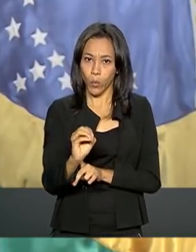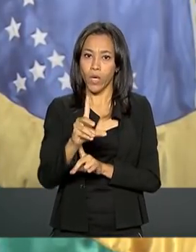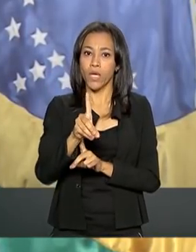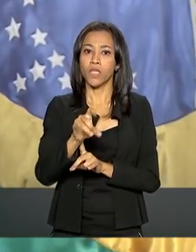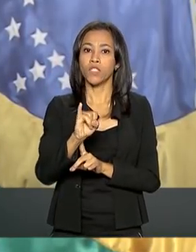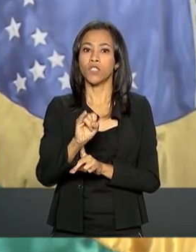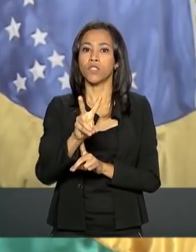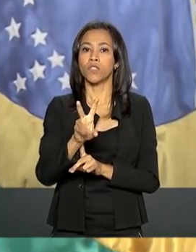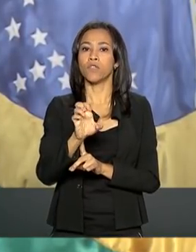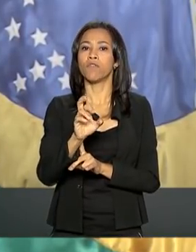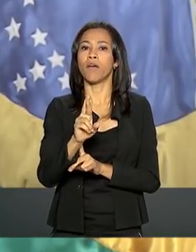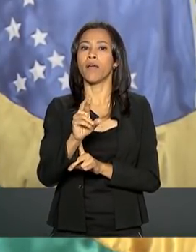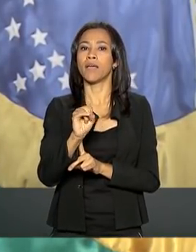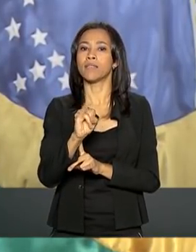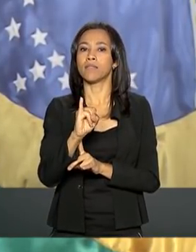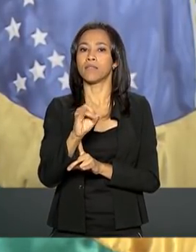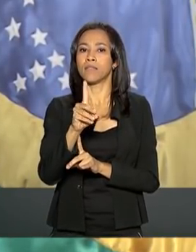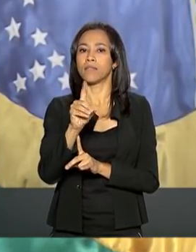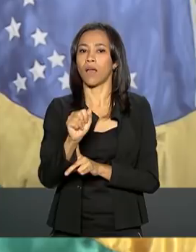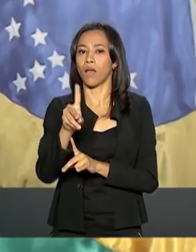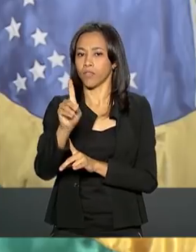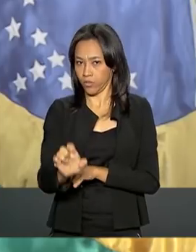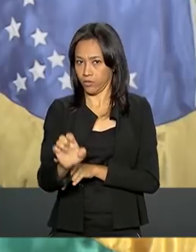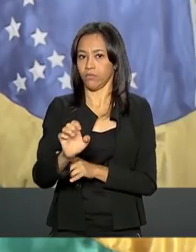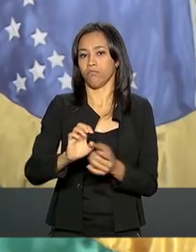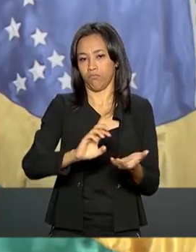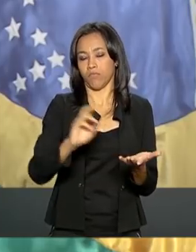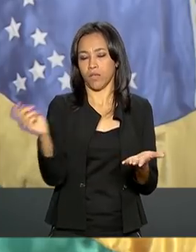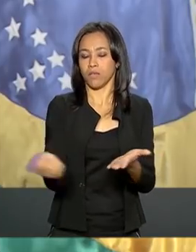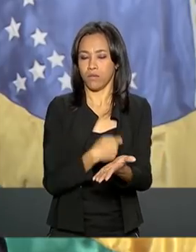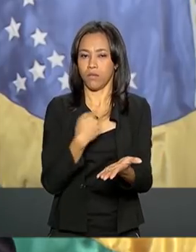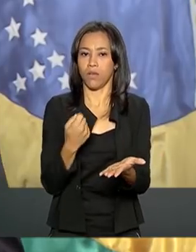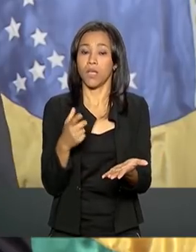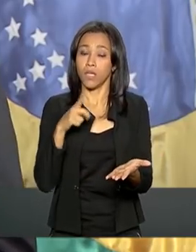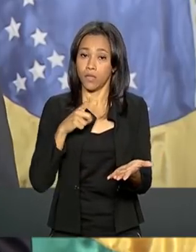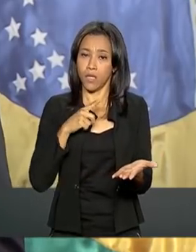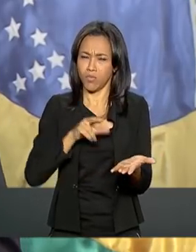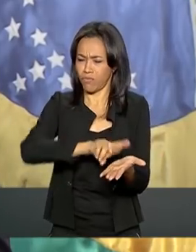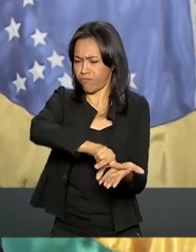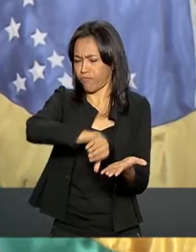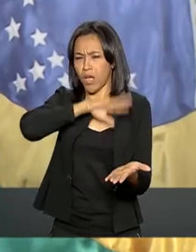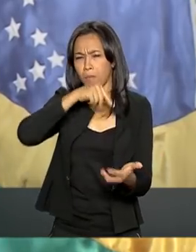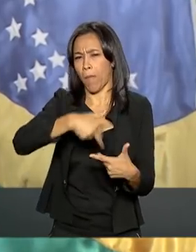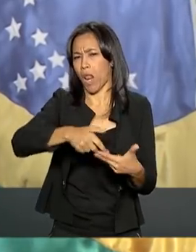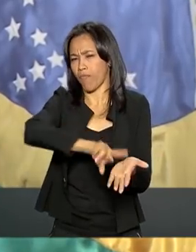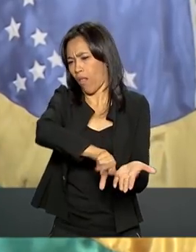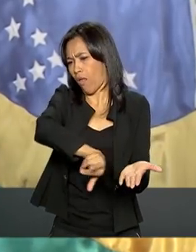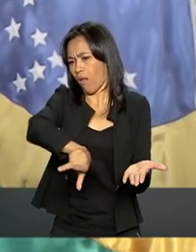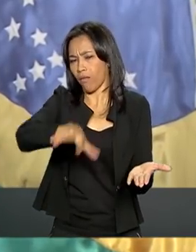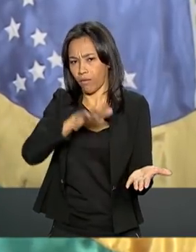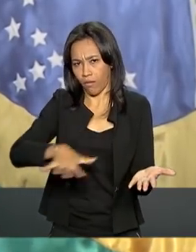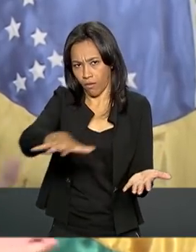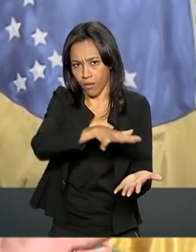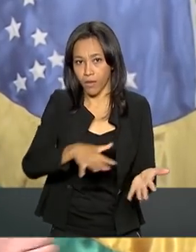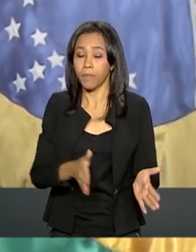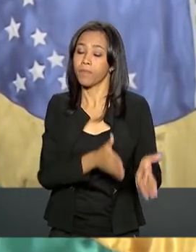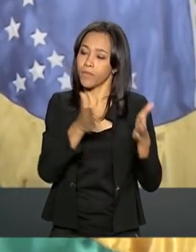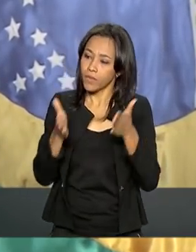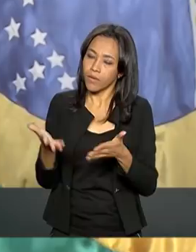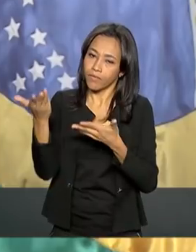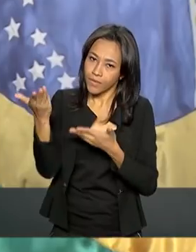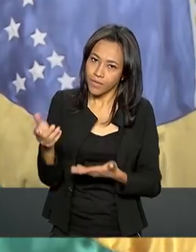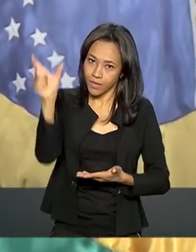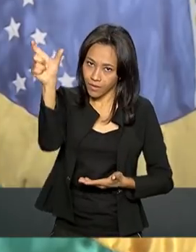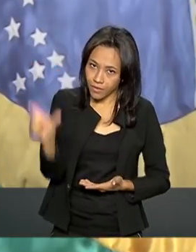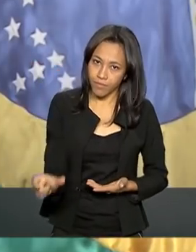racional dos bens naturais que temos naquela região. Então, prezado Peneira, como Vossa Excelência